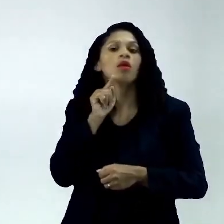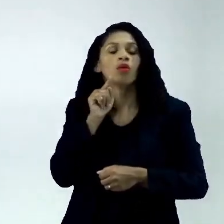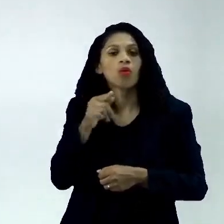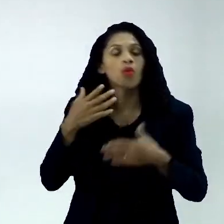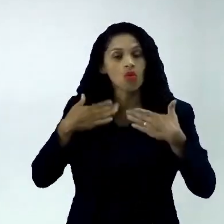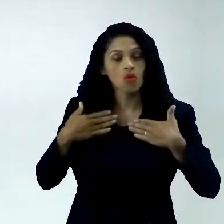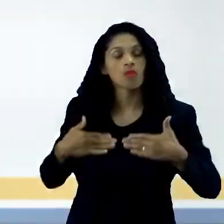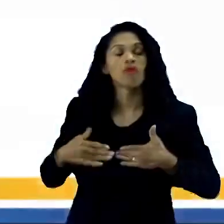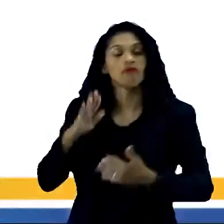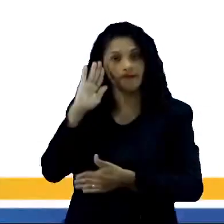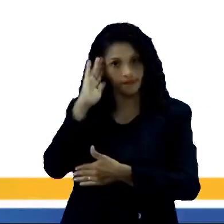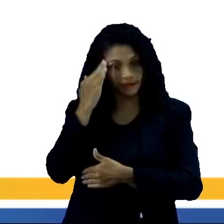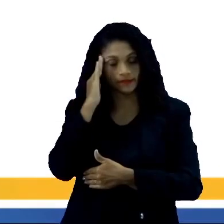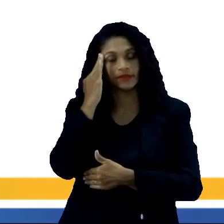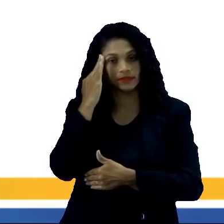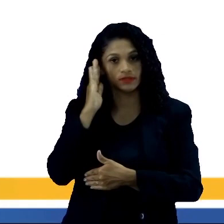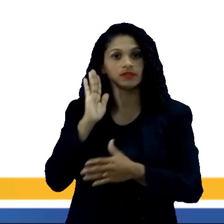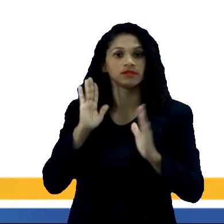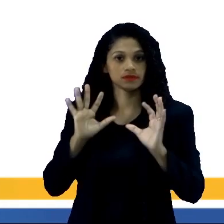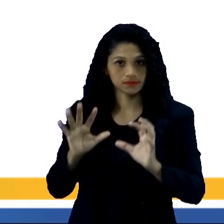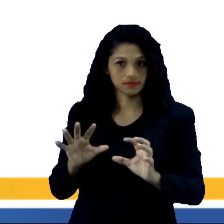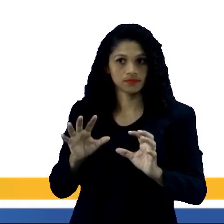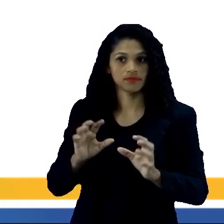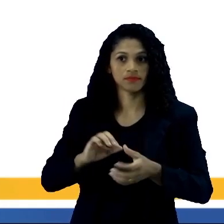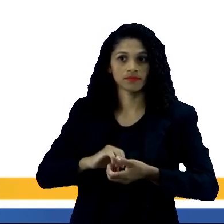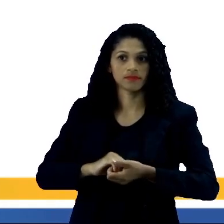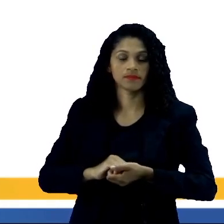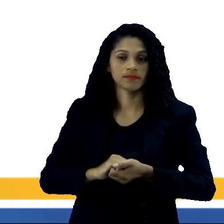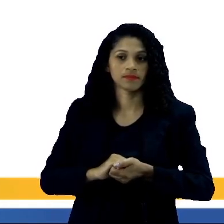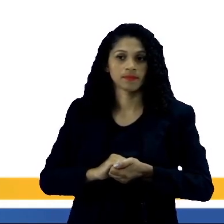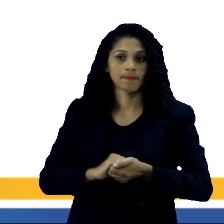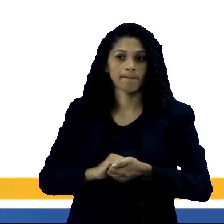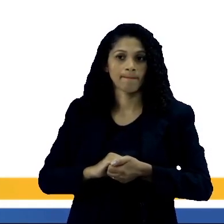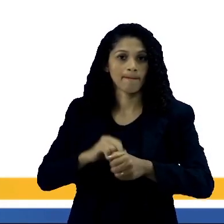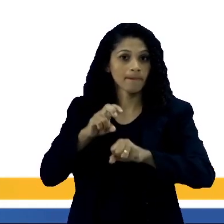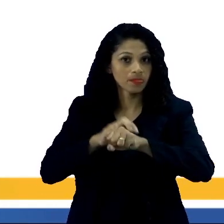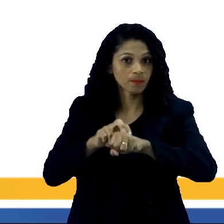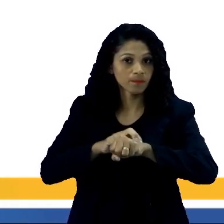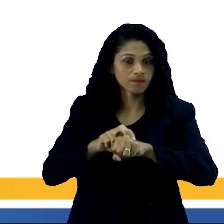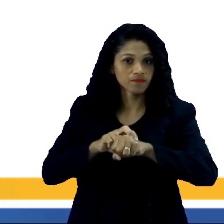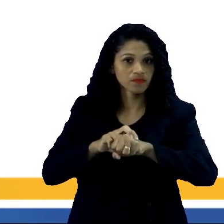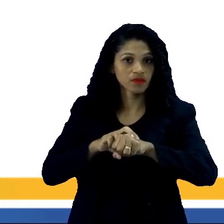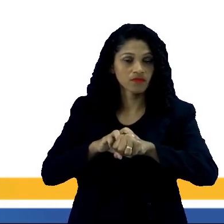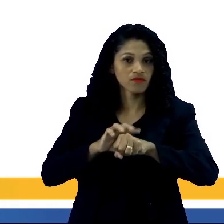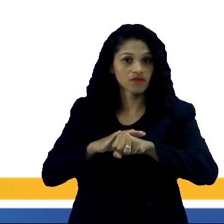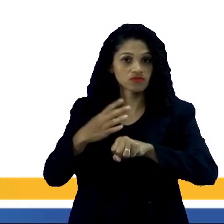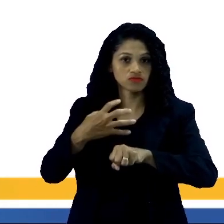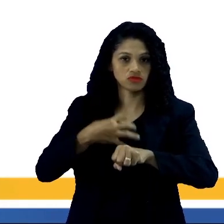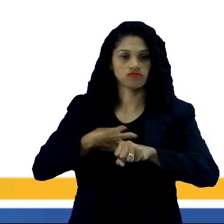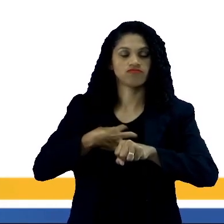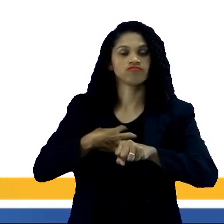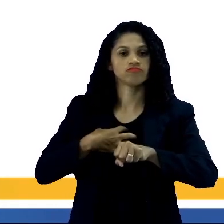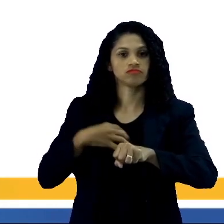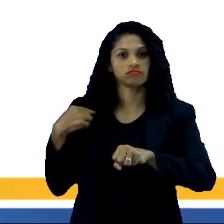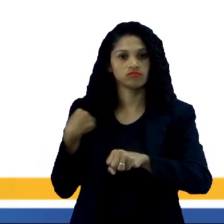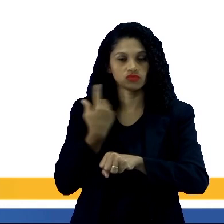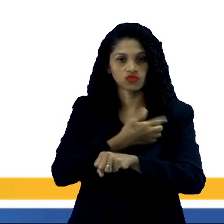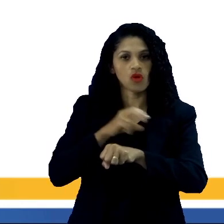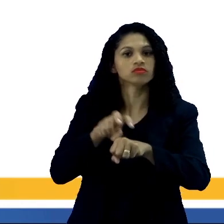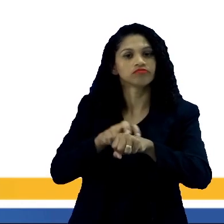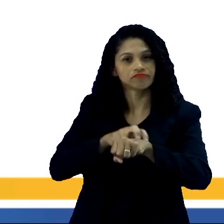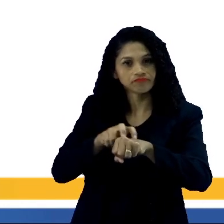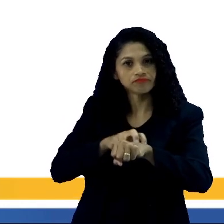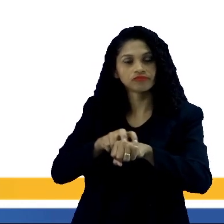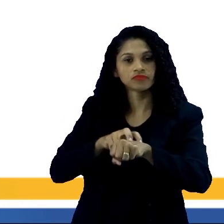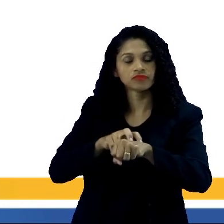isso graças aí à questão do sistema nervoso periférico. Os nervos vão sentir as nossas terminações nervosas, vão